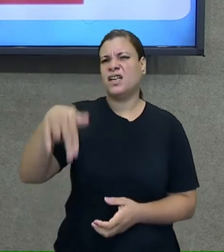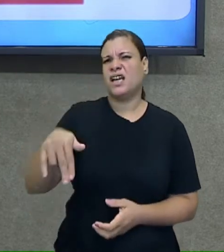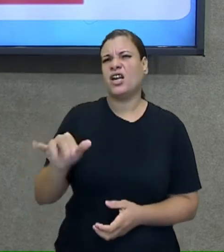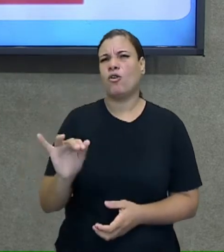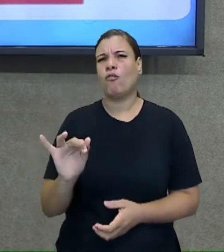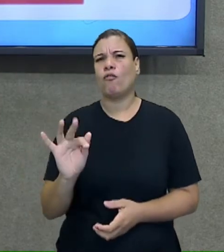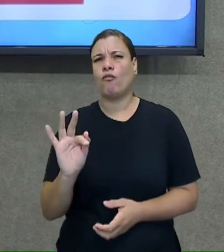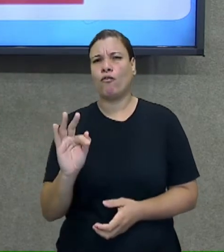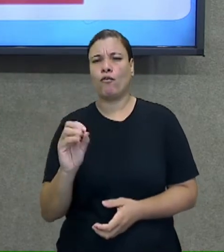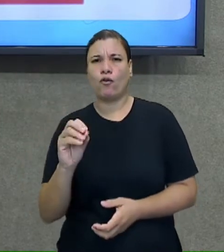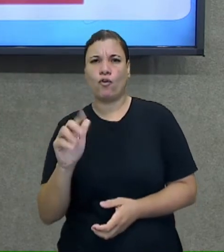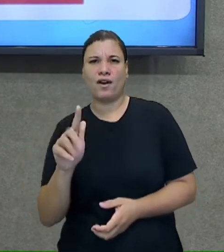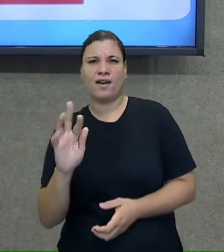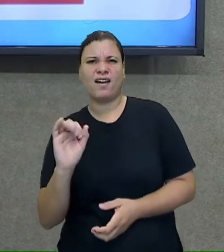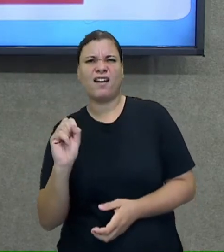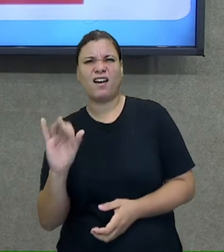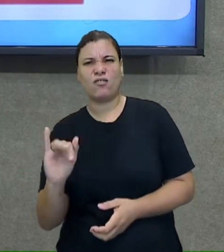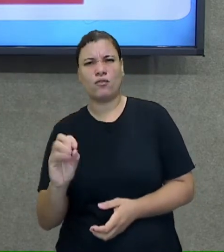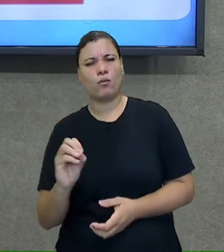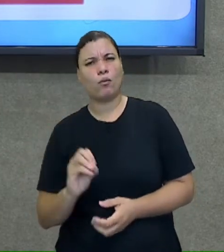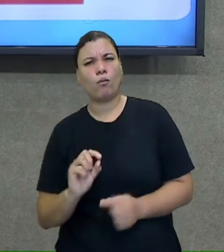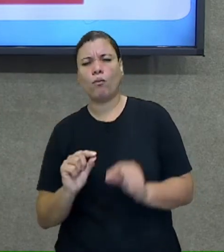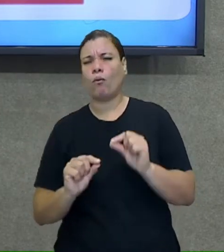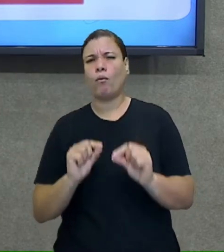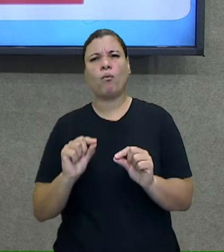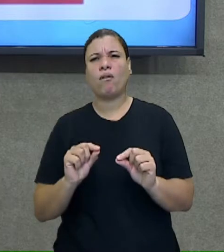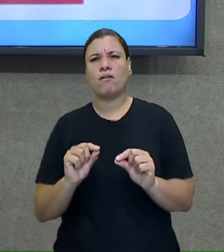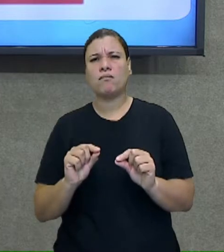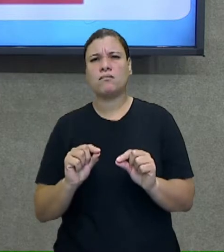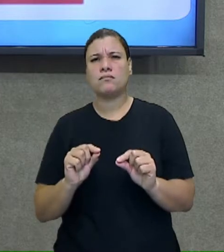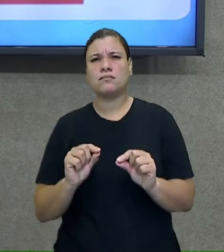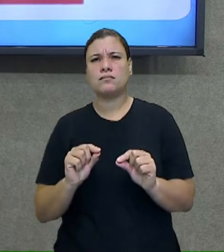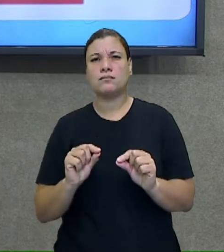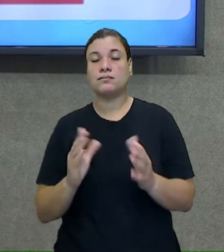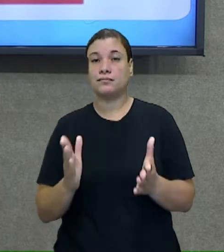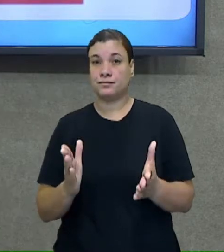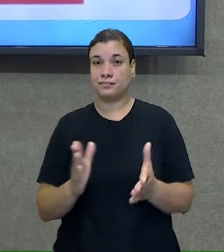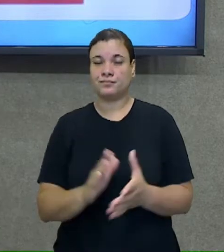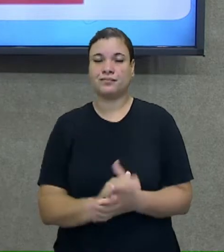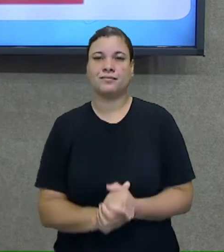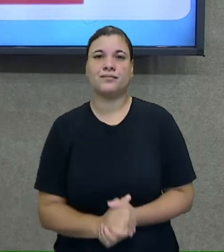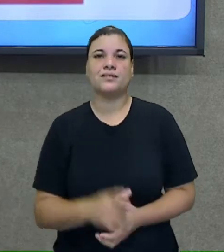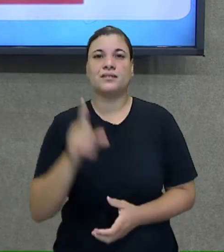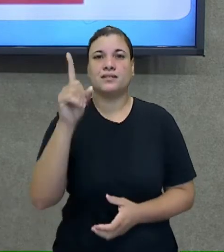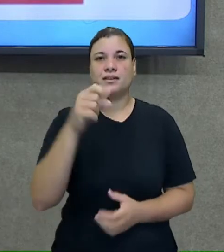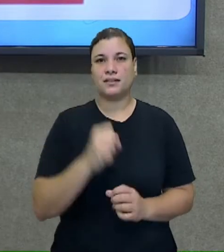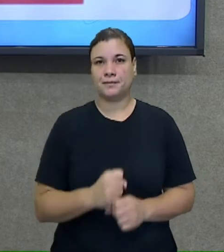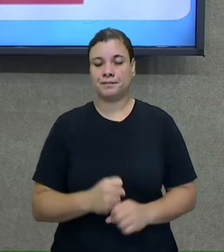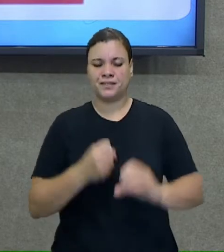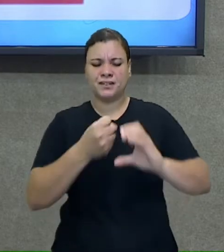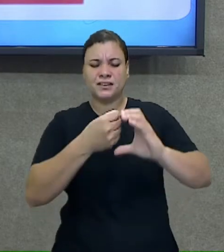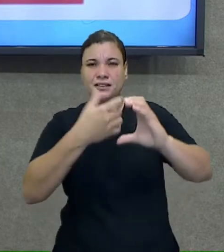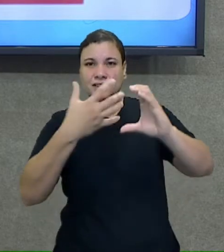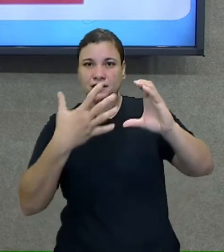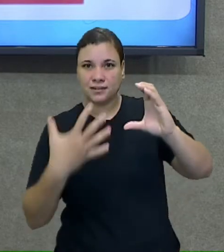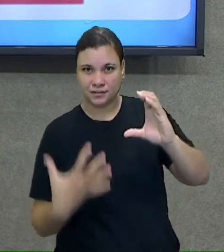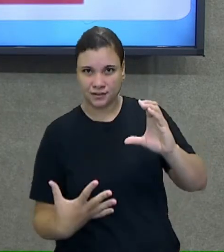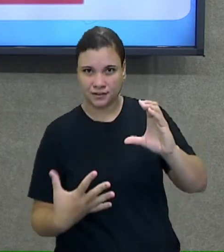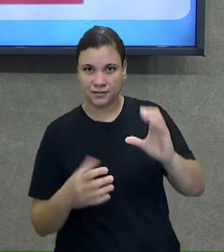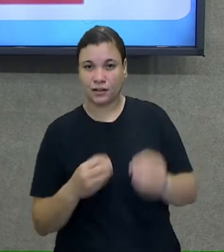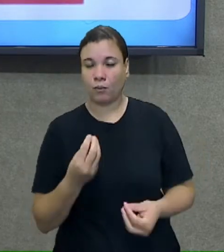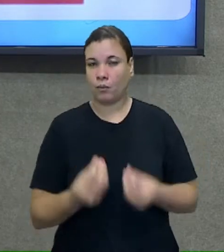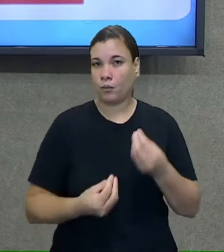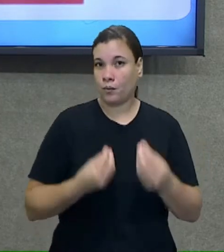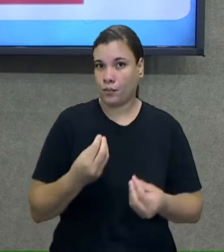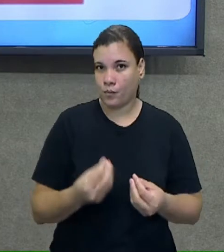infográfico? Um infográfico, ou a arte da infografia, é caracterizado por